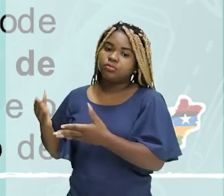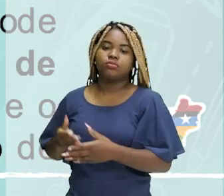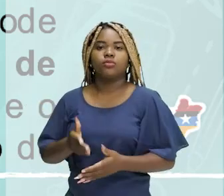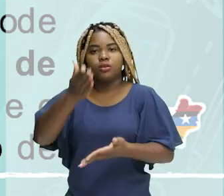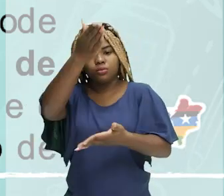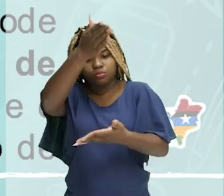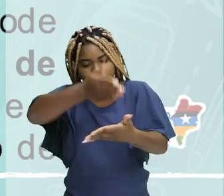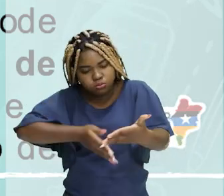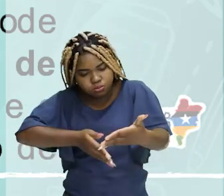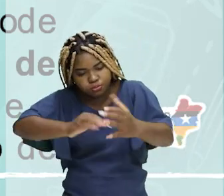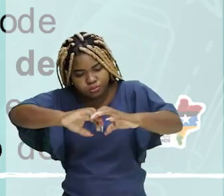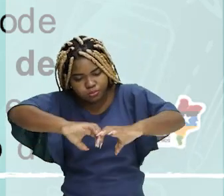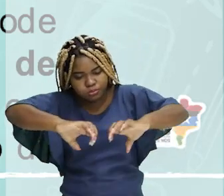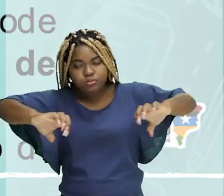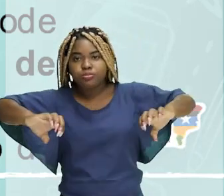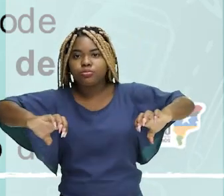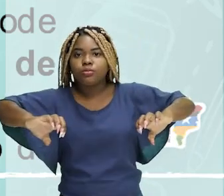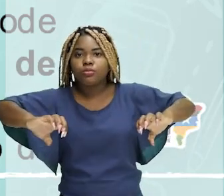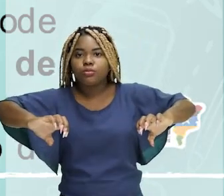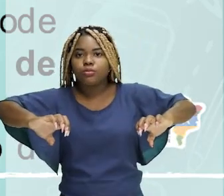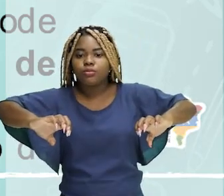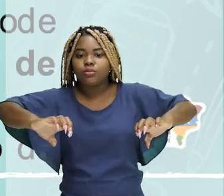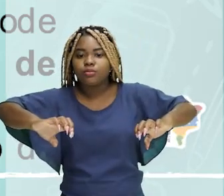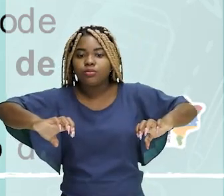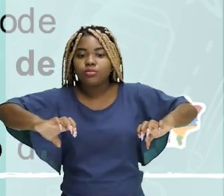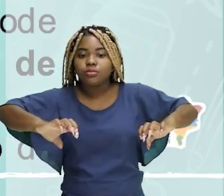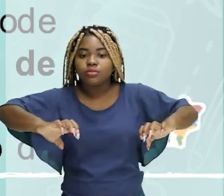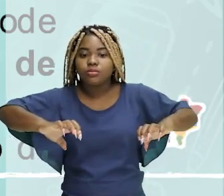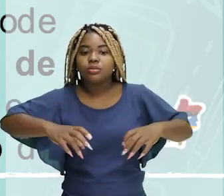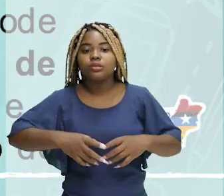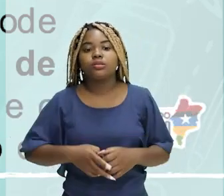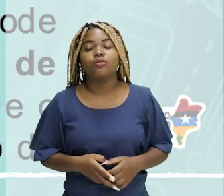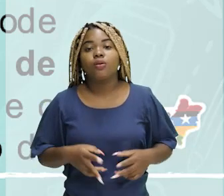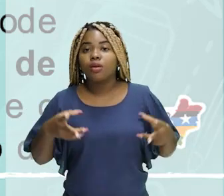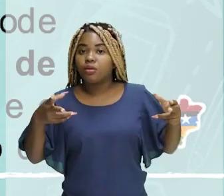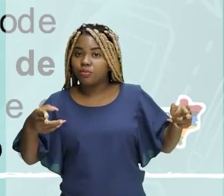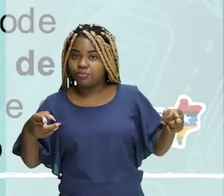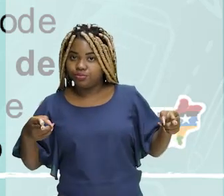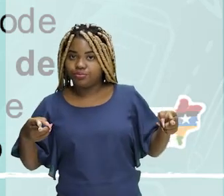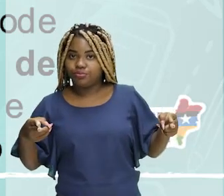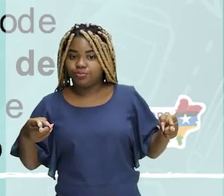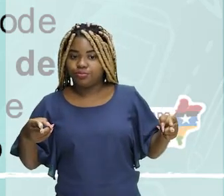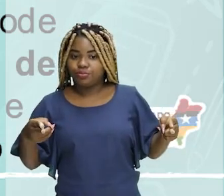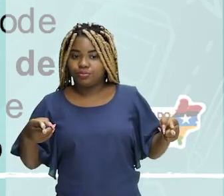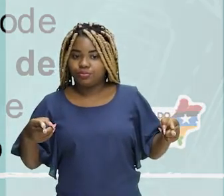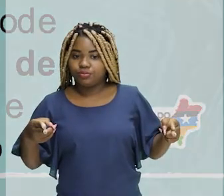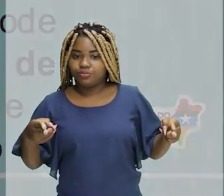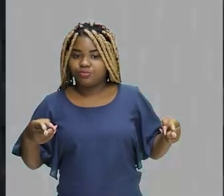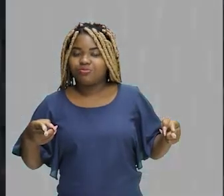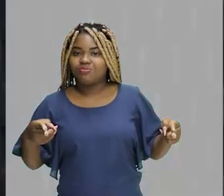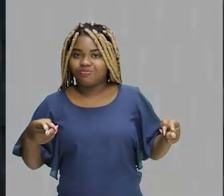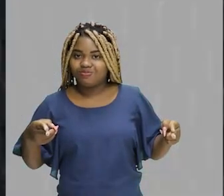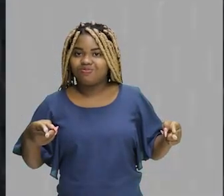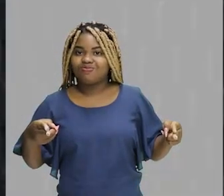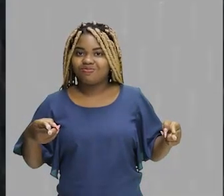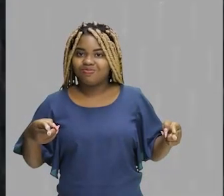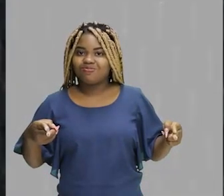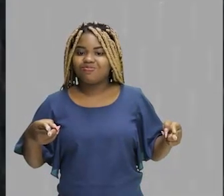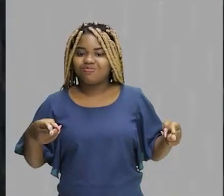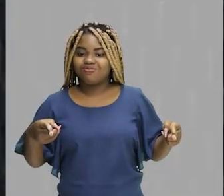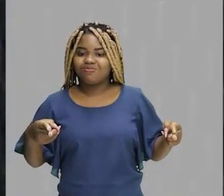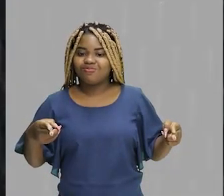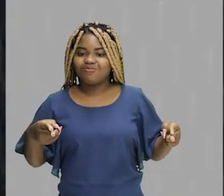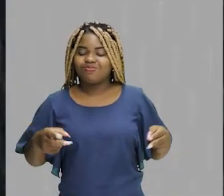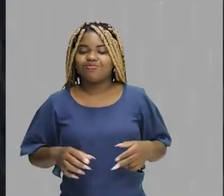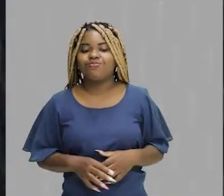meio, nós vamos chegar em resultados iguais. As duas partes geradas, elas são iguais. Então, o que a gente pode